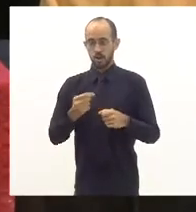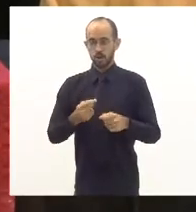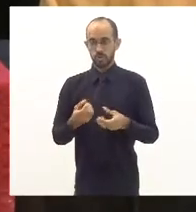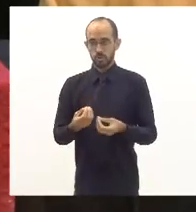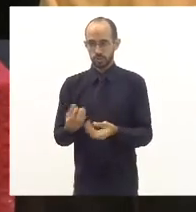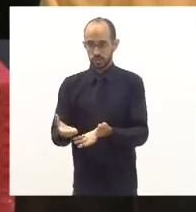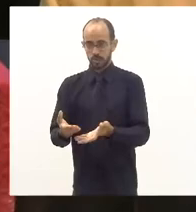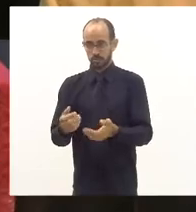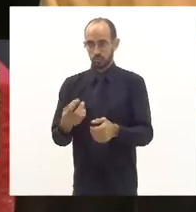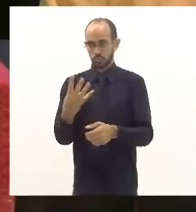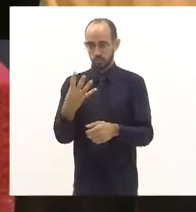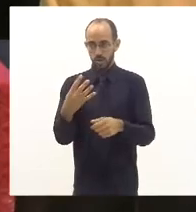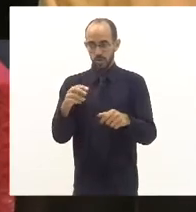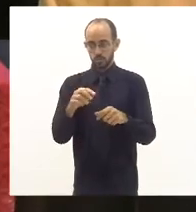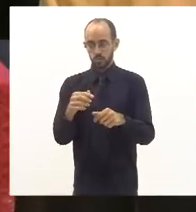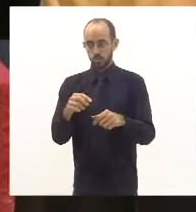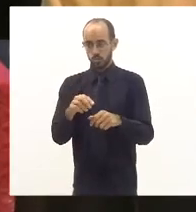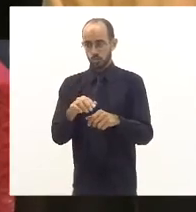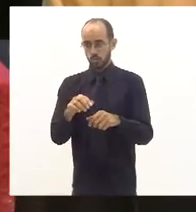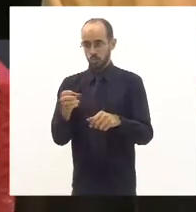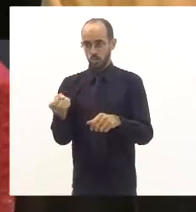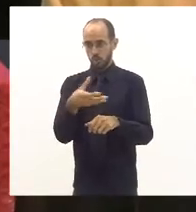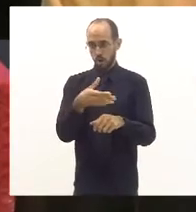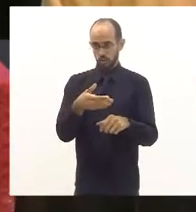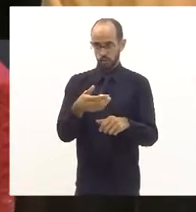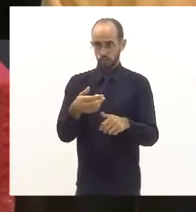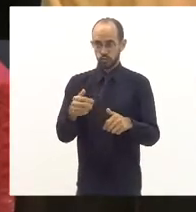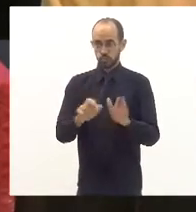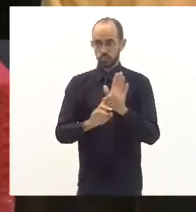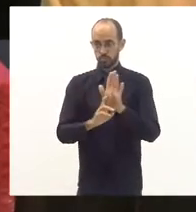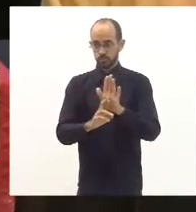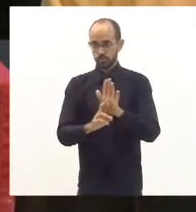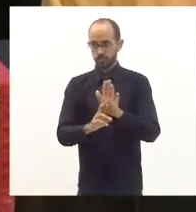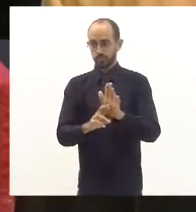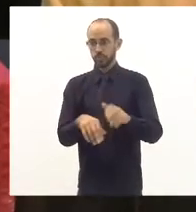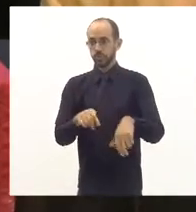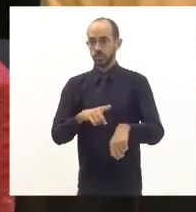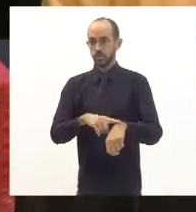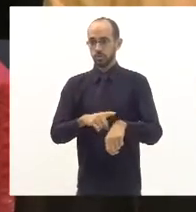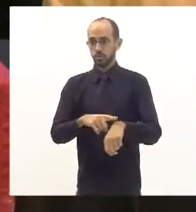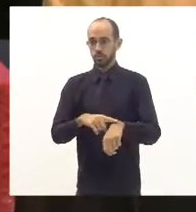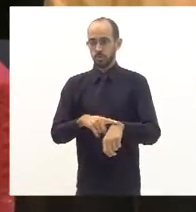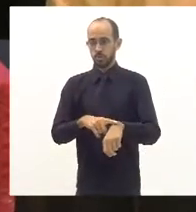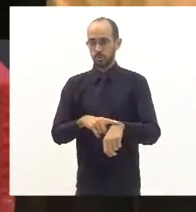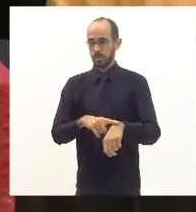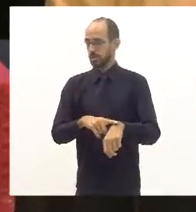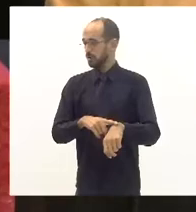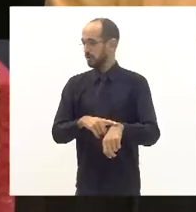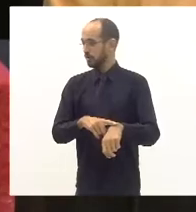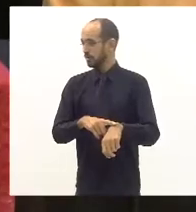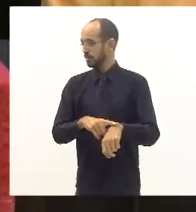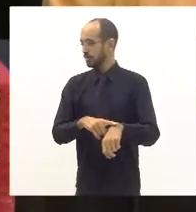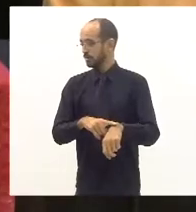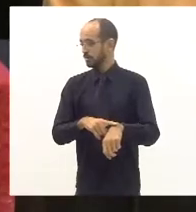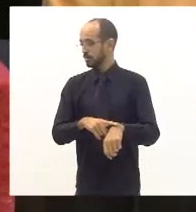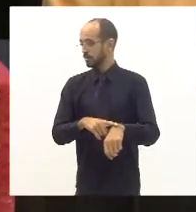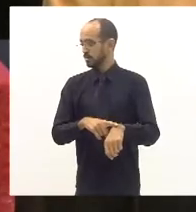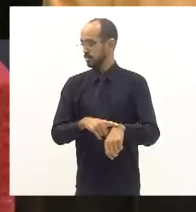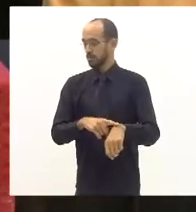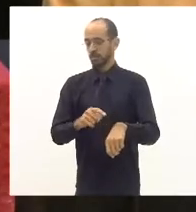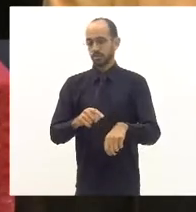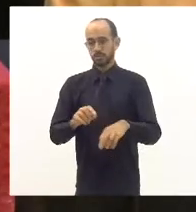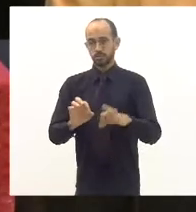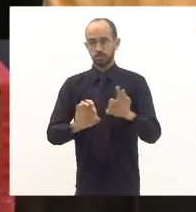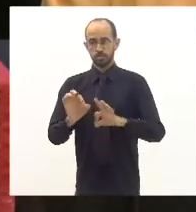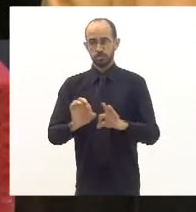novos componentes da mesa. Estamos com o horário ligeiramente estourado. Mas agora, o Cláudio, como é que vai ser aqui a ordem